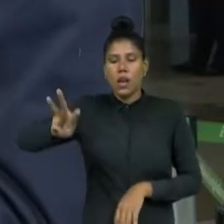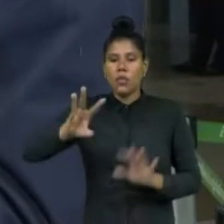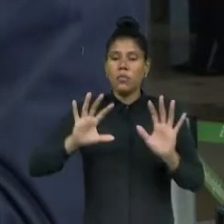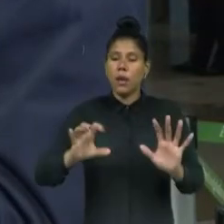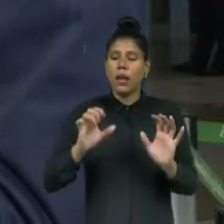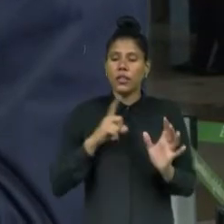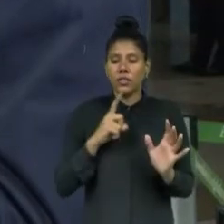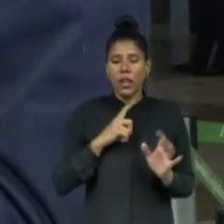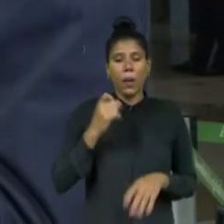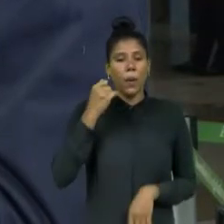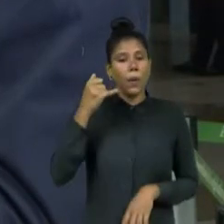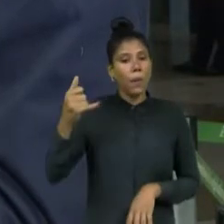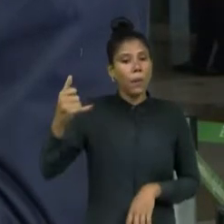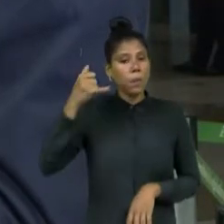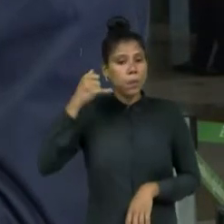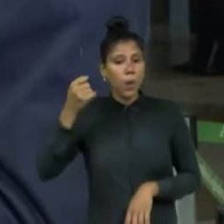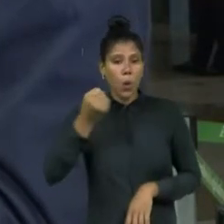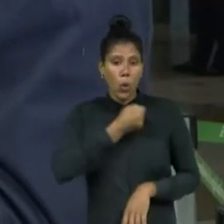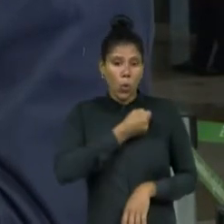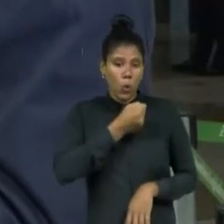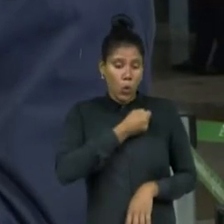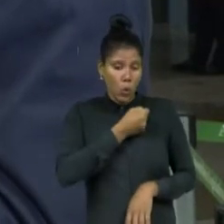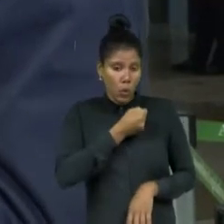informar, que é o DDD